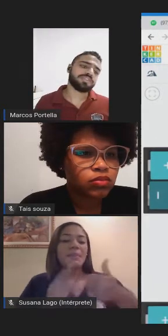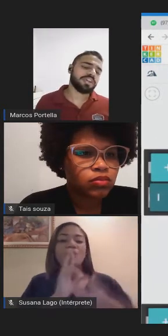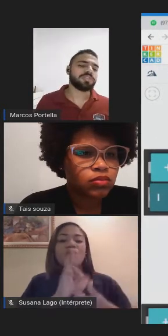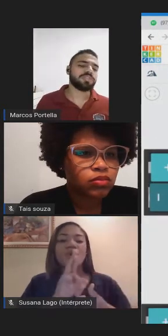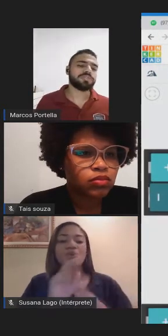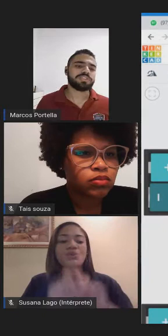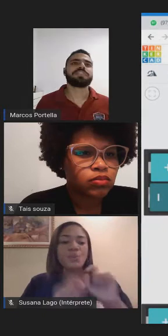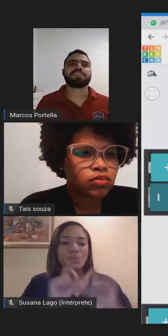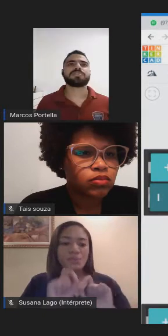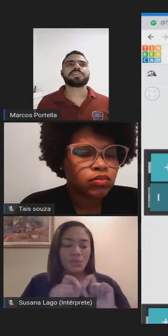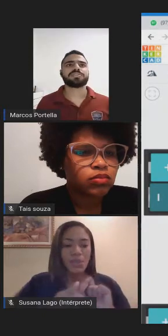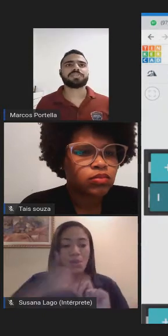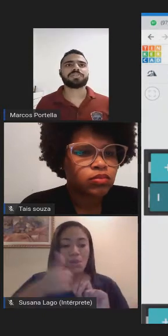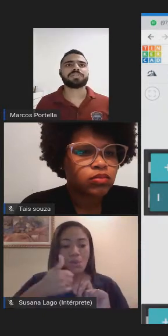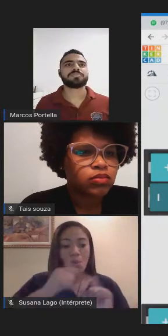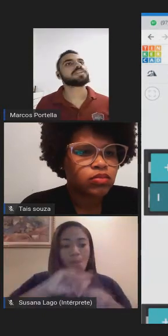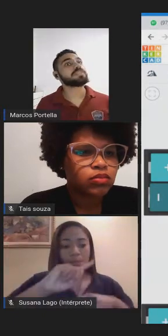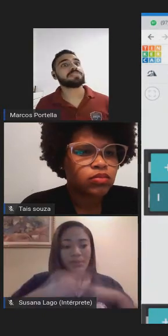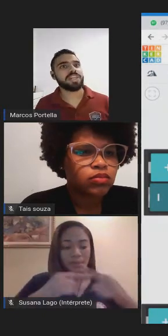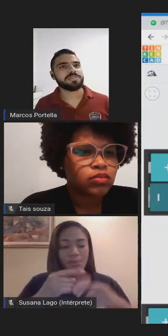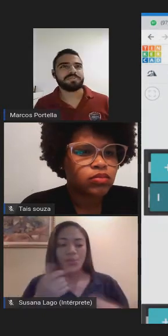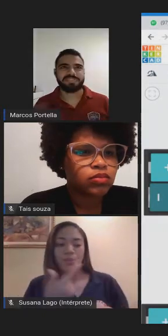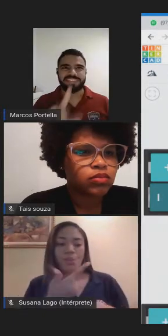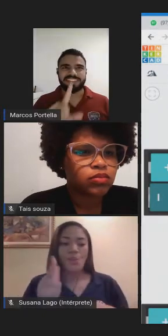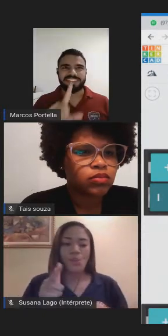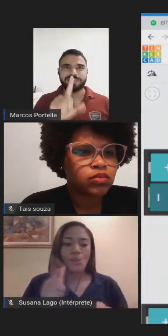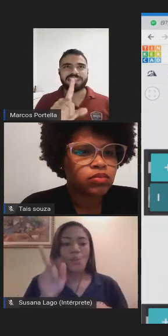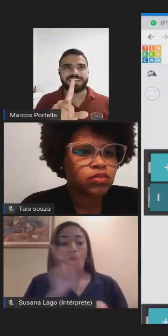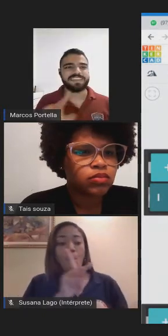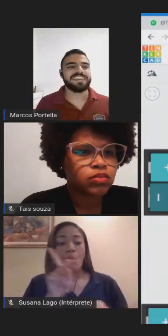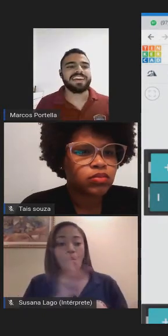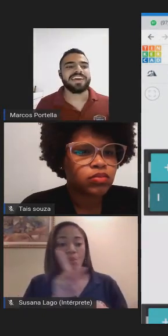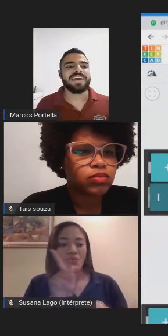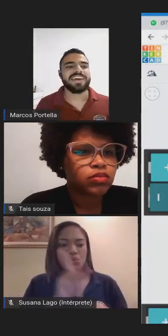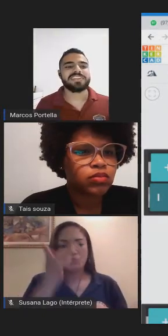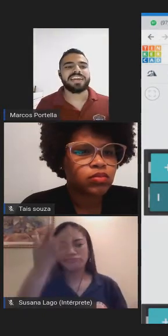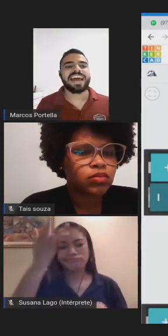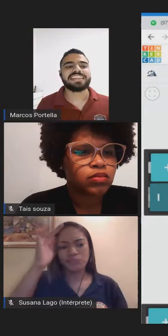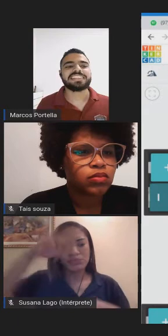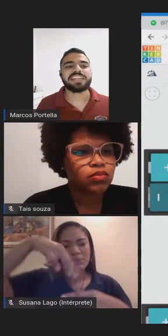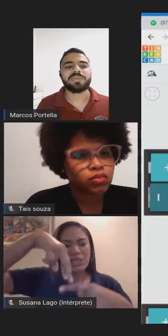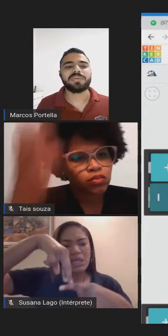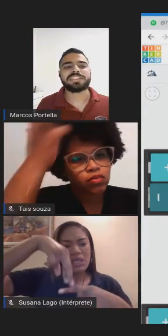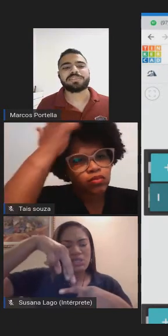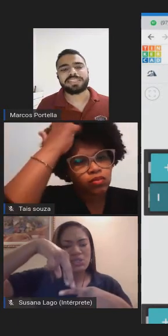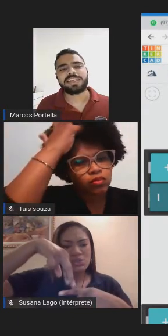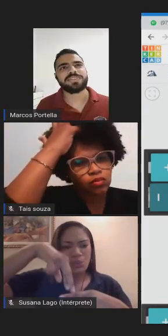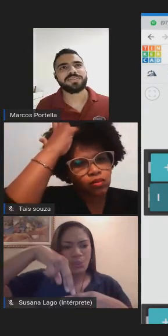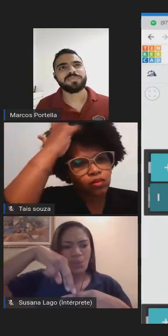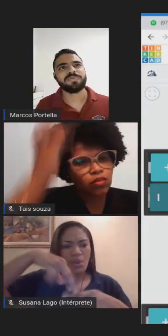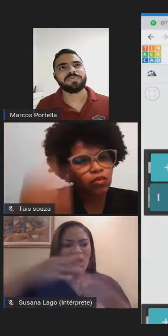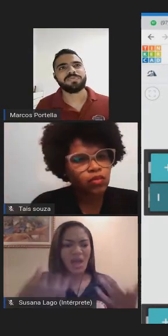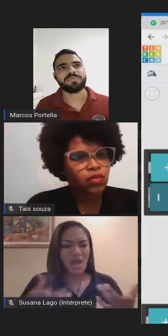Mas, professor, eu não sei o valor do resistor, porque você não deu. Eu dei sim. Eu dei a tensão em cima